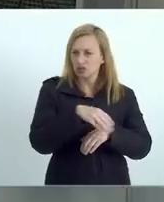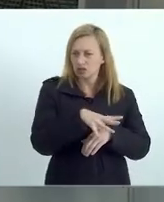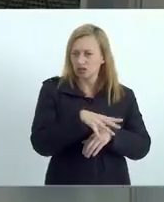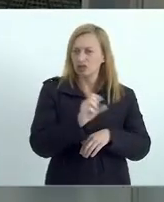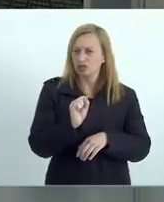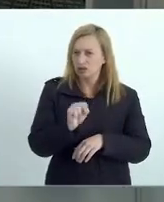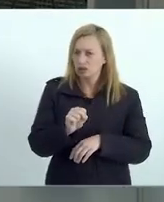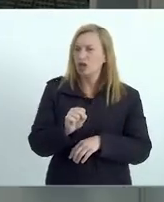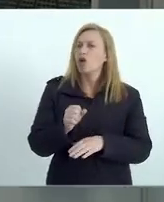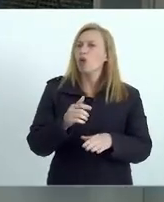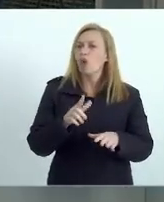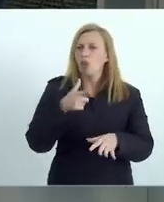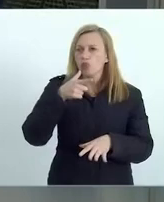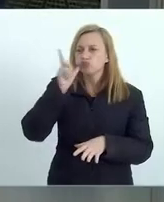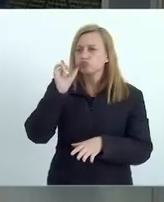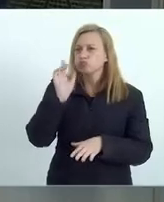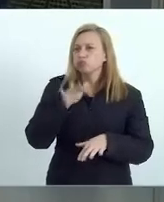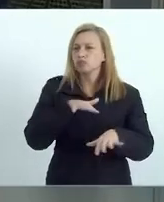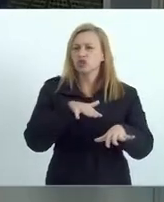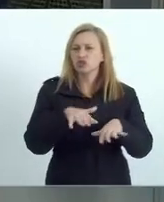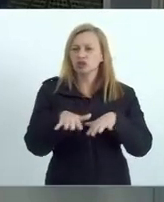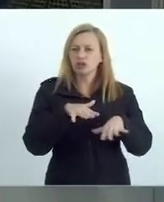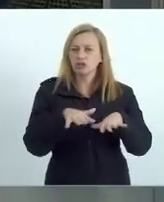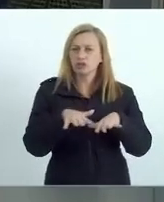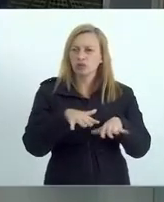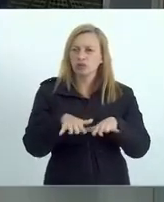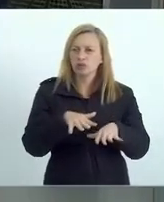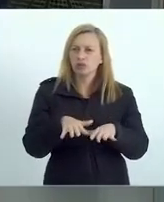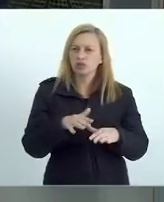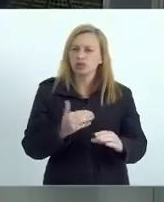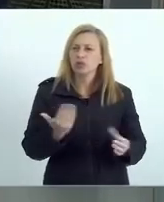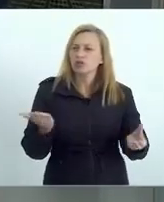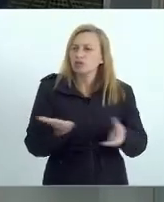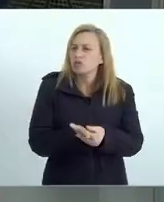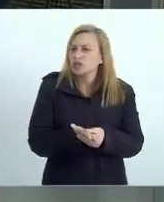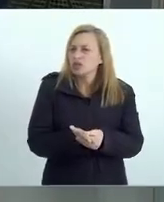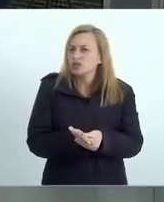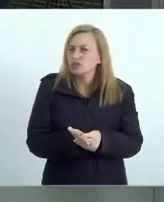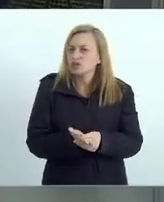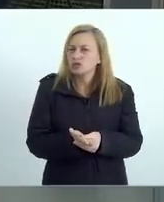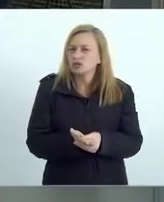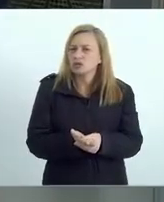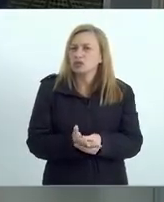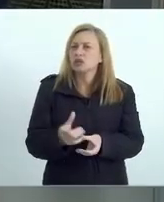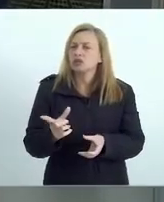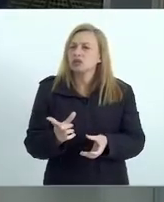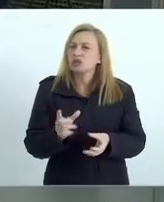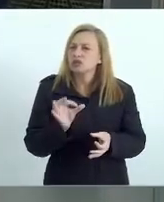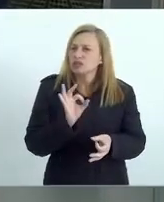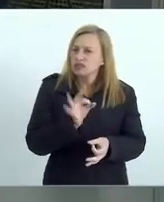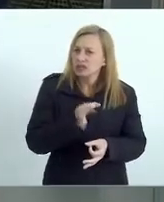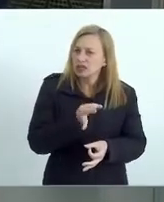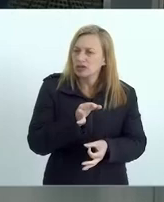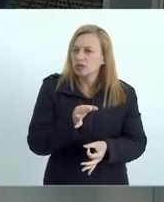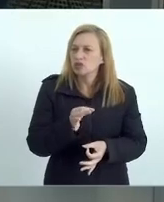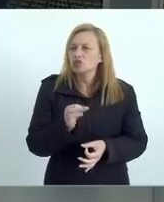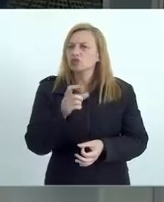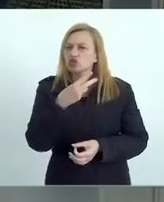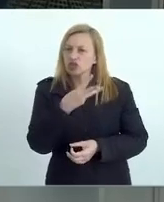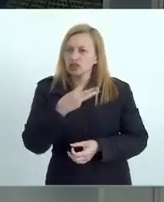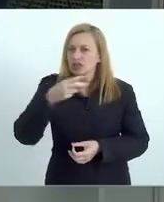ontem houve movimento né no processo e dentro desse processo está justamente os 37